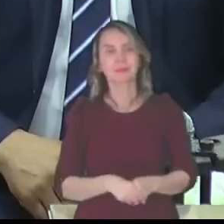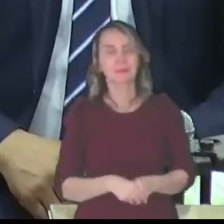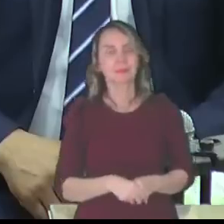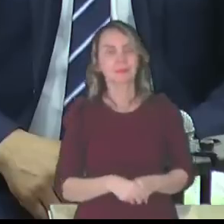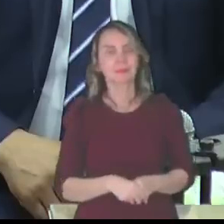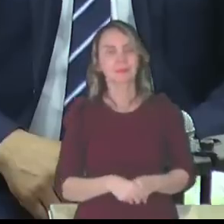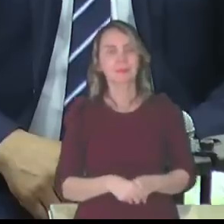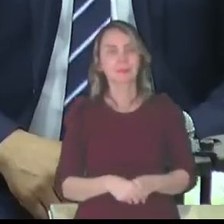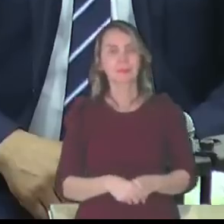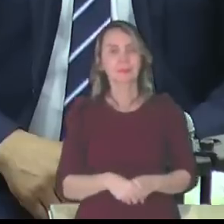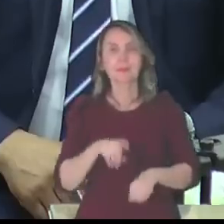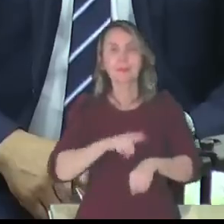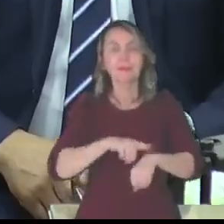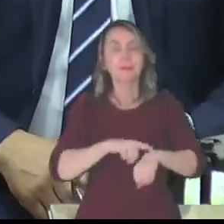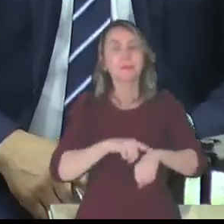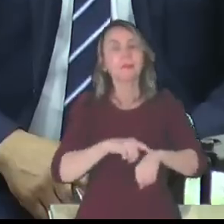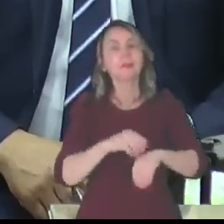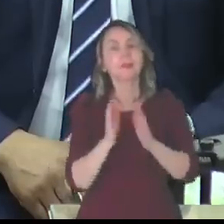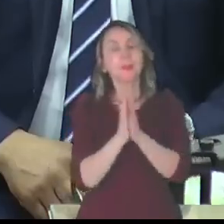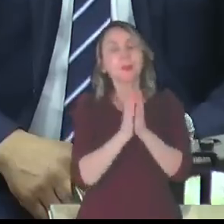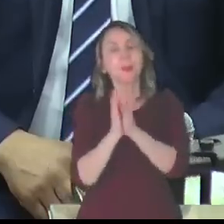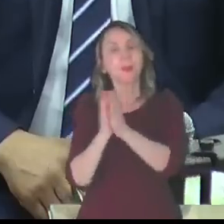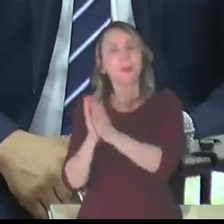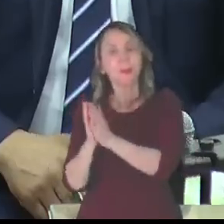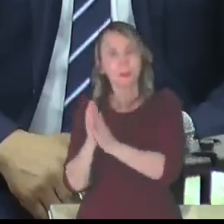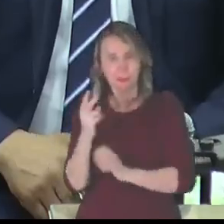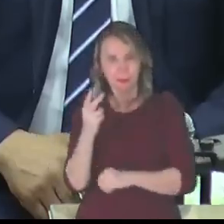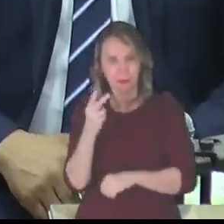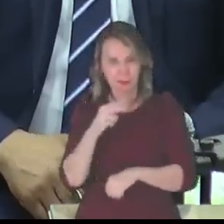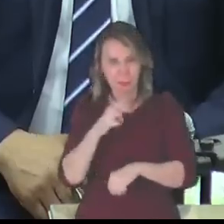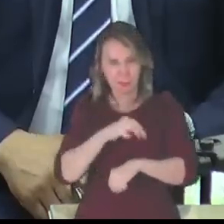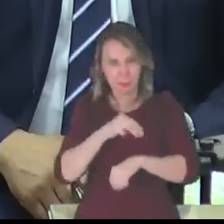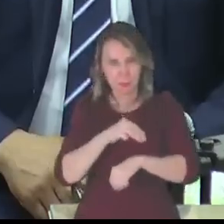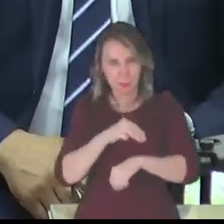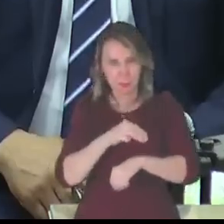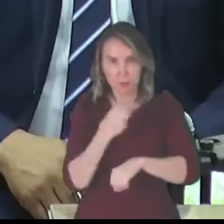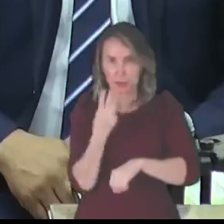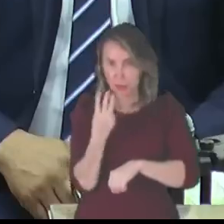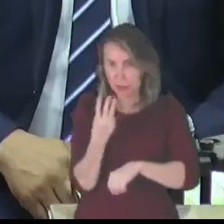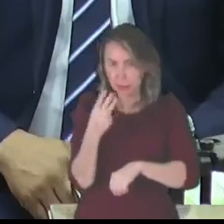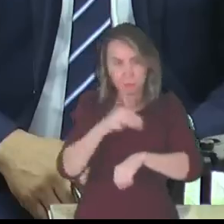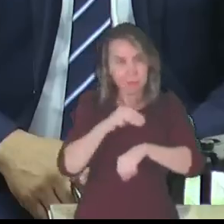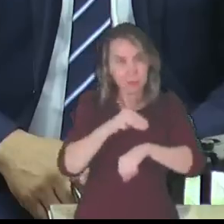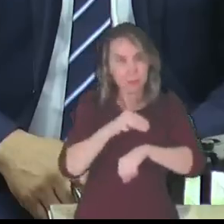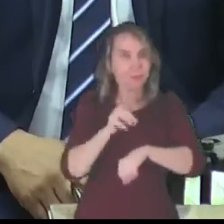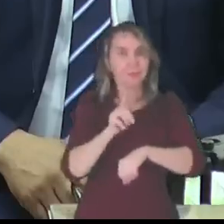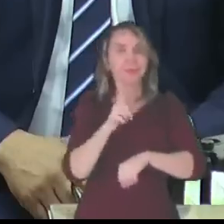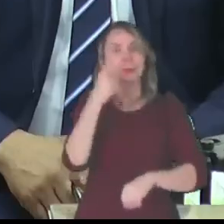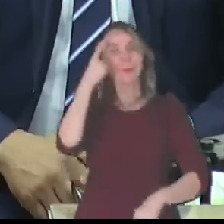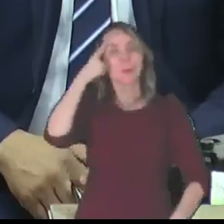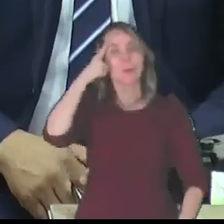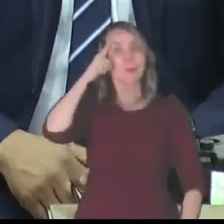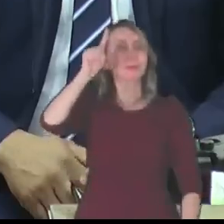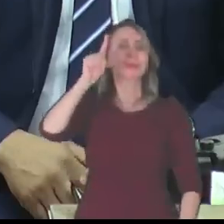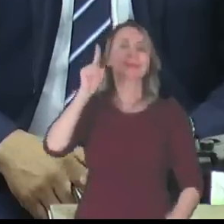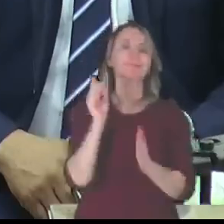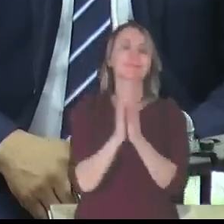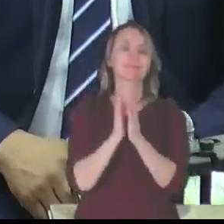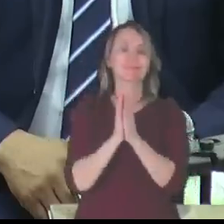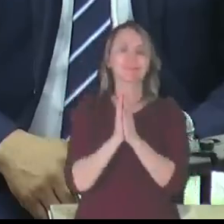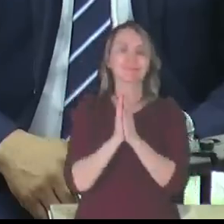quanto tempo vai durar esse Pai Nosso quanto tempo dois minutos três minutos vai durar um dia de oração